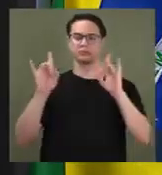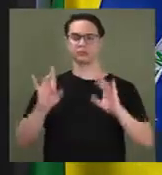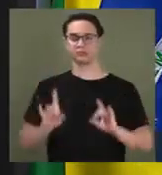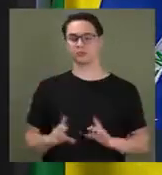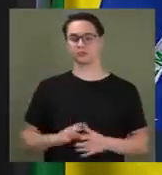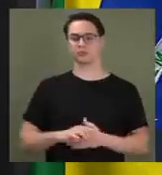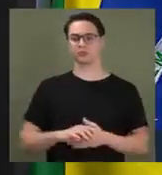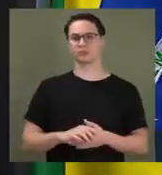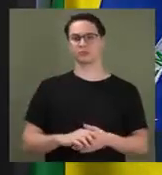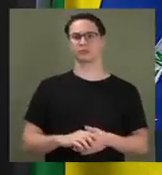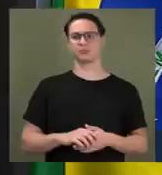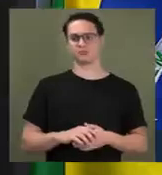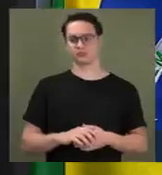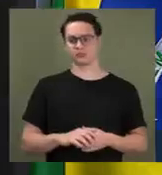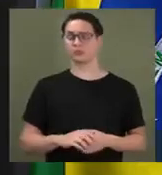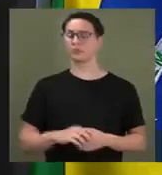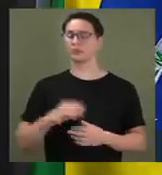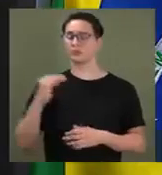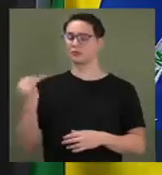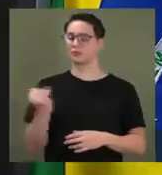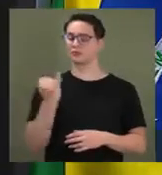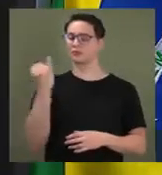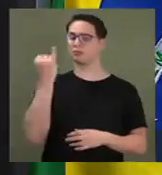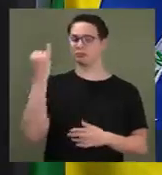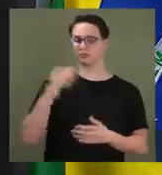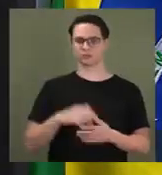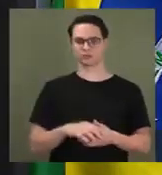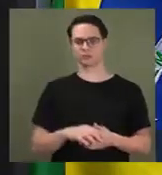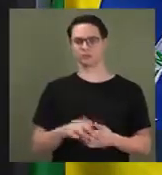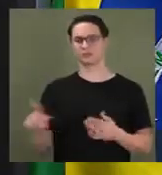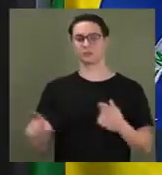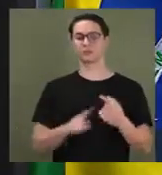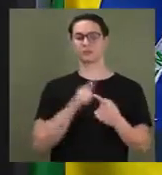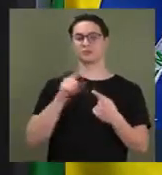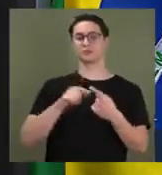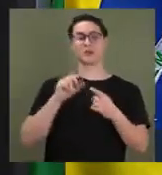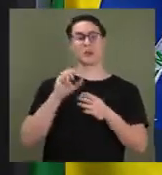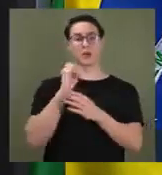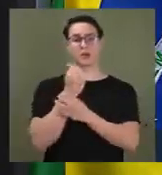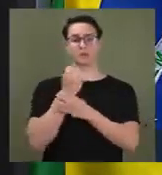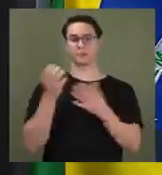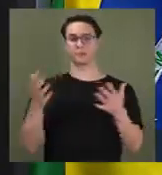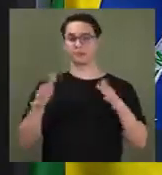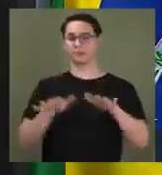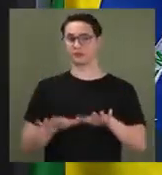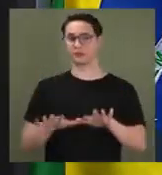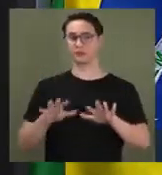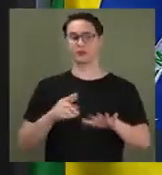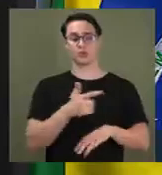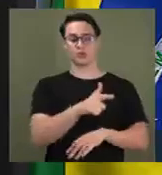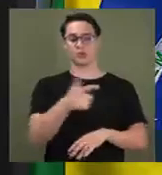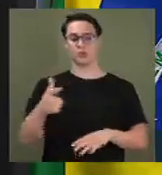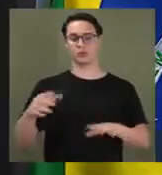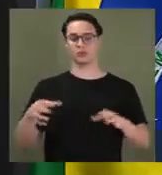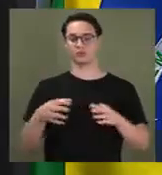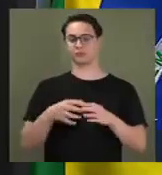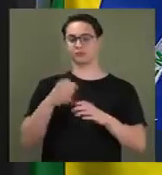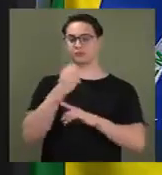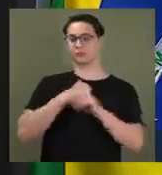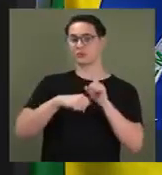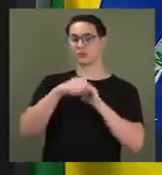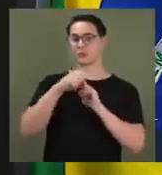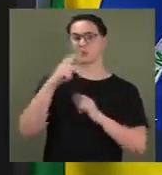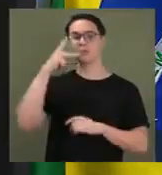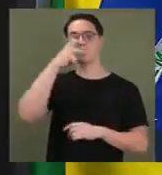eleitoral, são importantíssimos, que visam garantir a integração desse e de outros grupos sociais na política